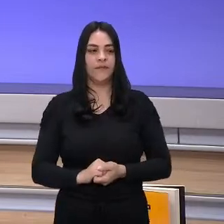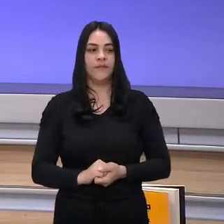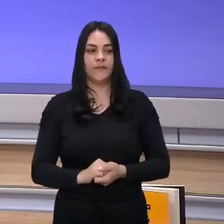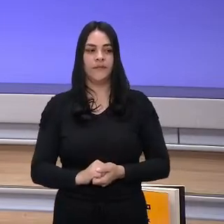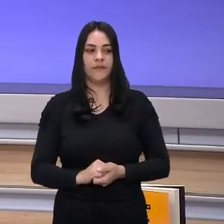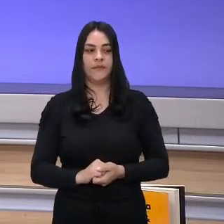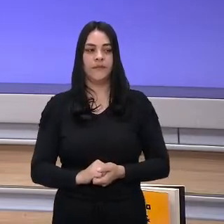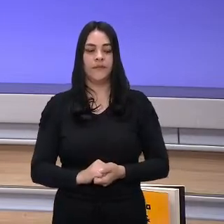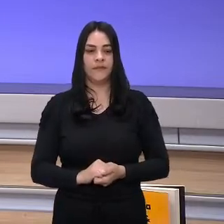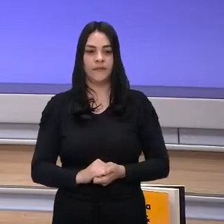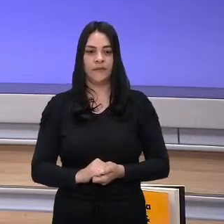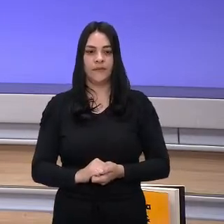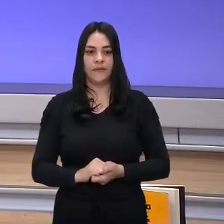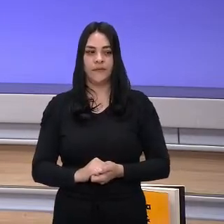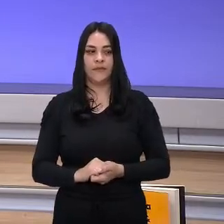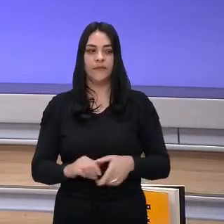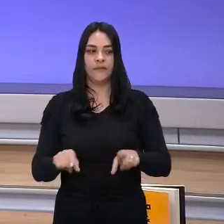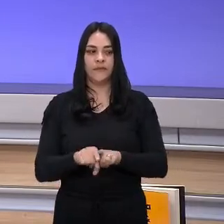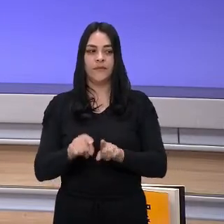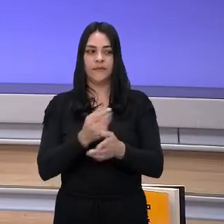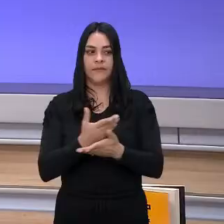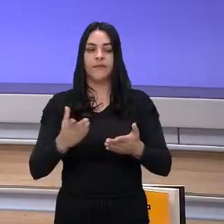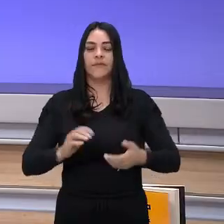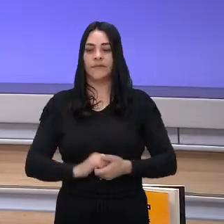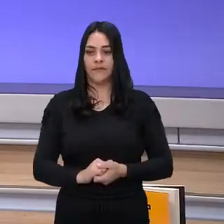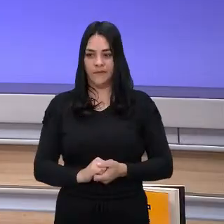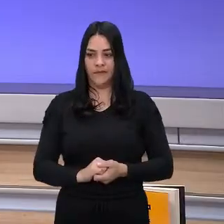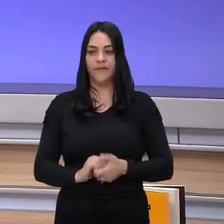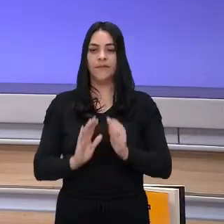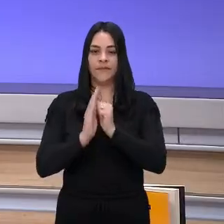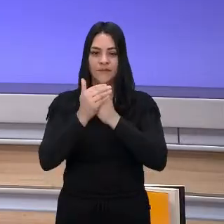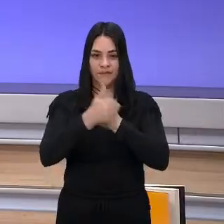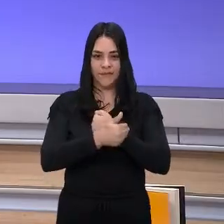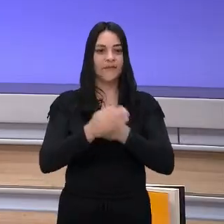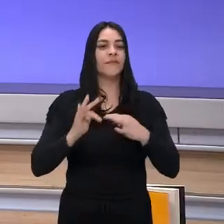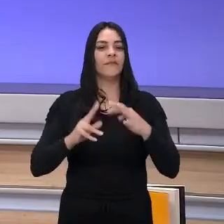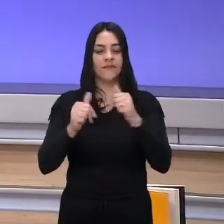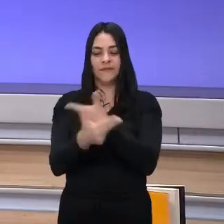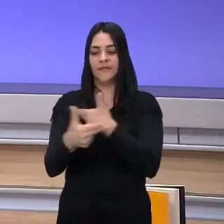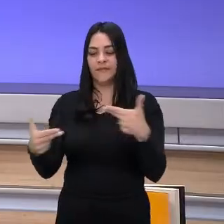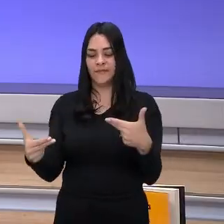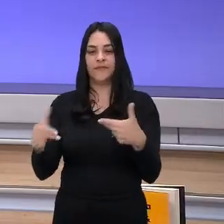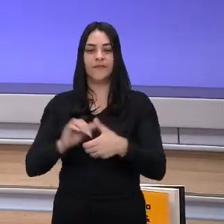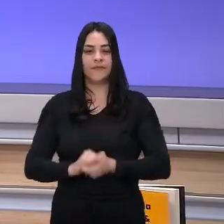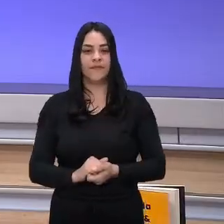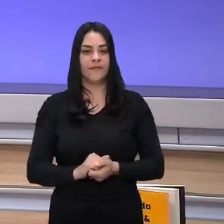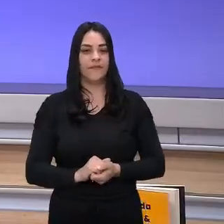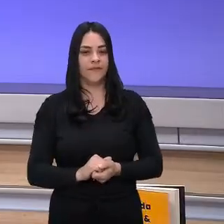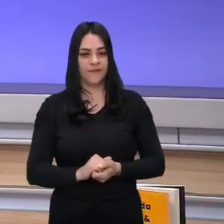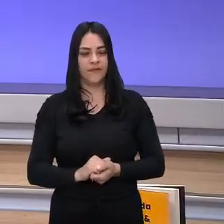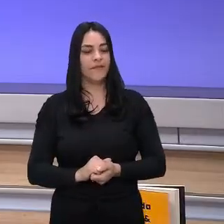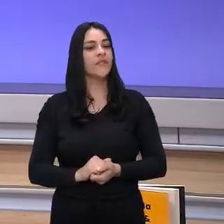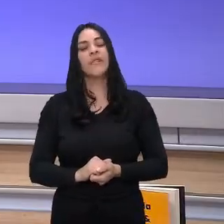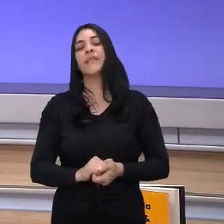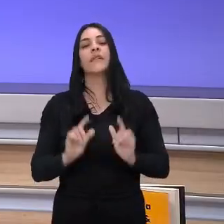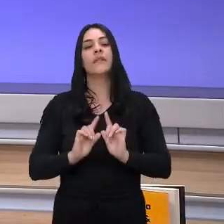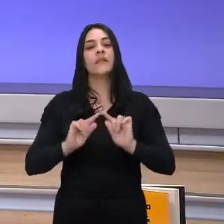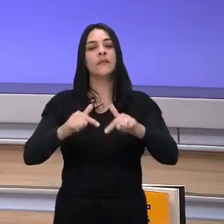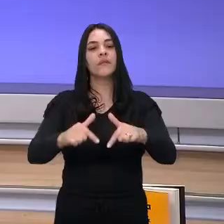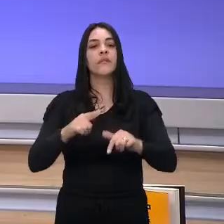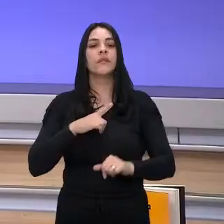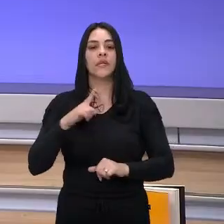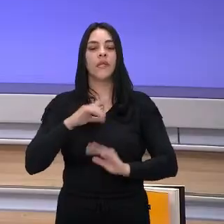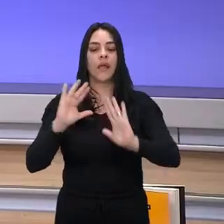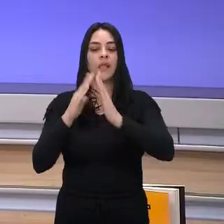aqui. Então, isso está sendo muito importante, porque eles conseguiram a certificação. Né? A certificação